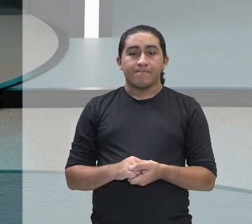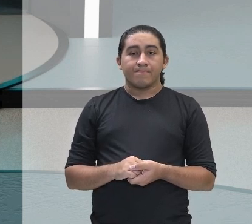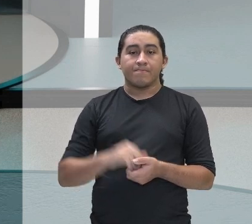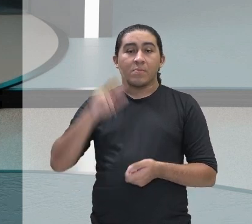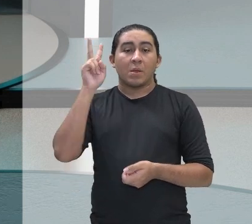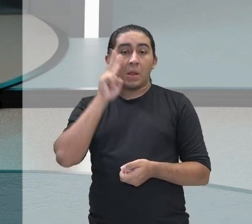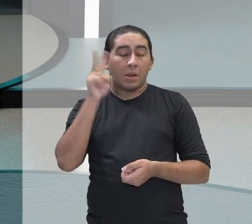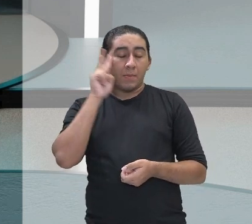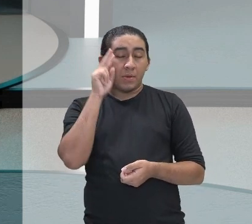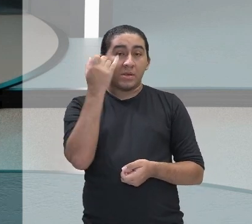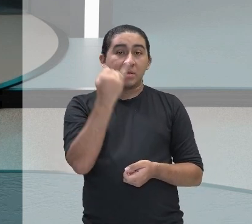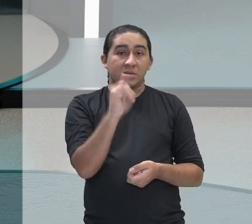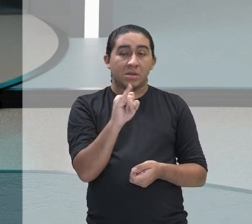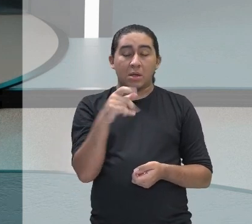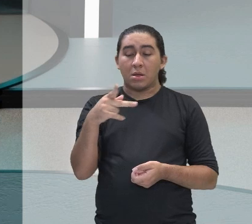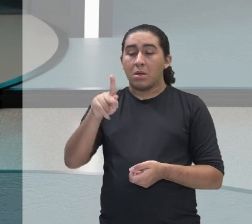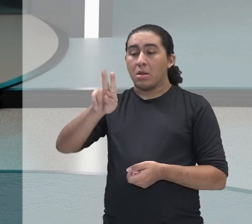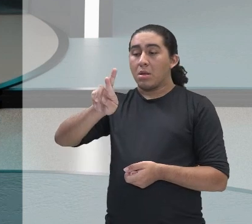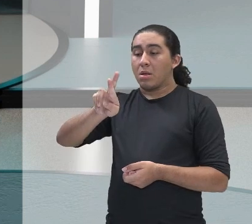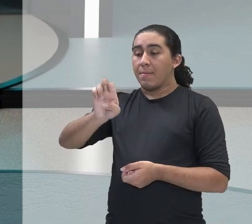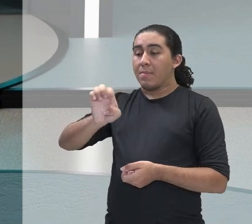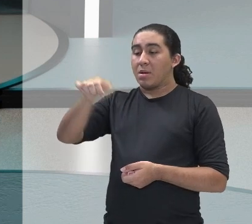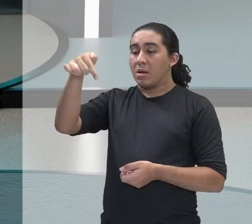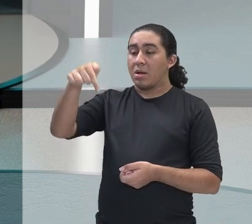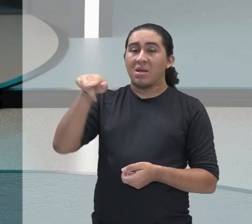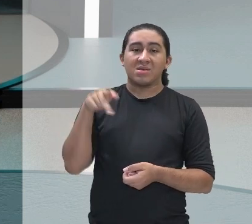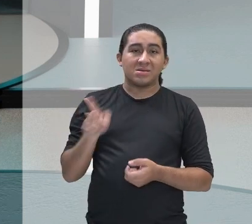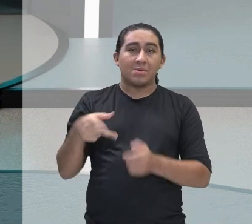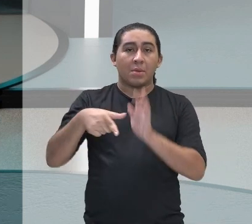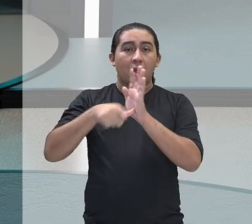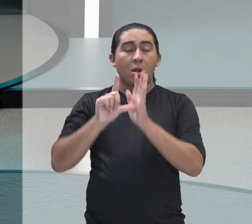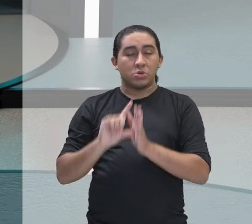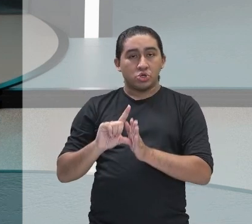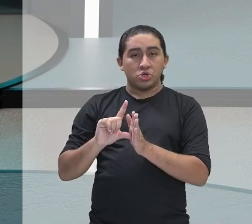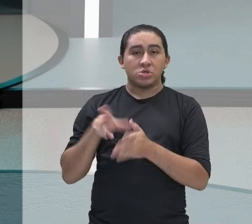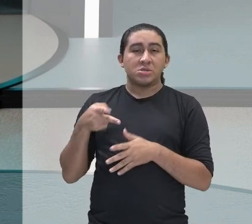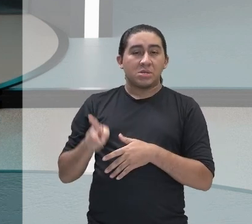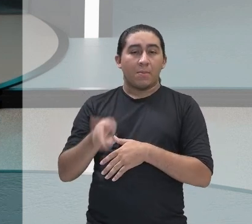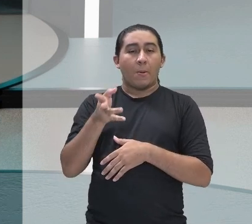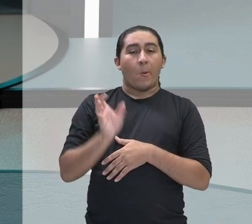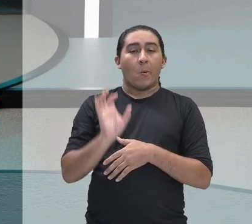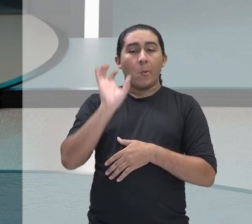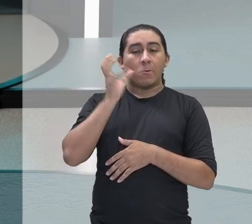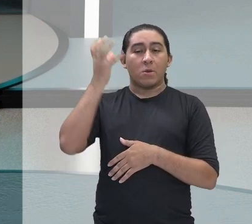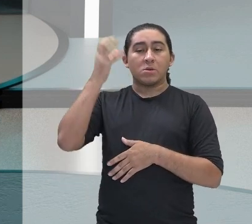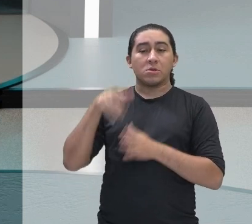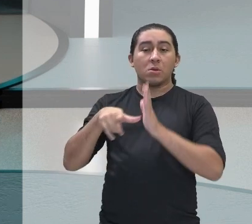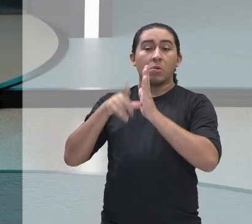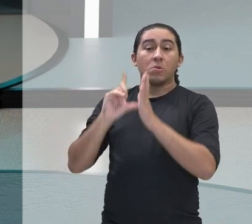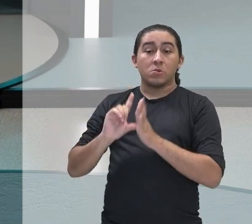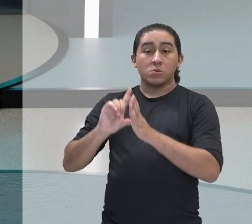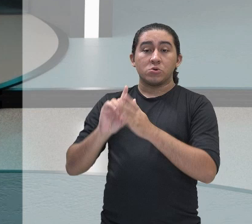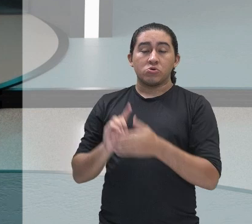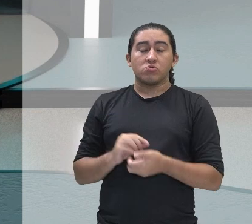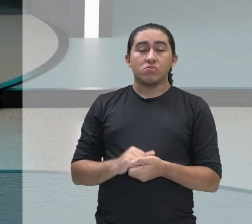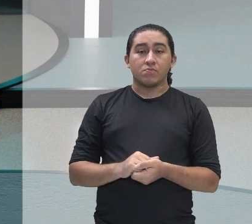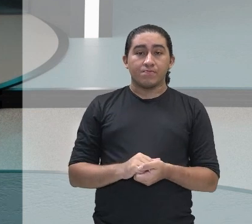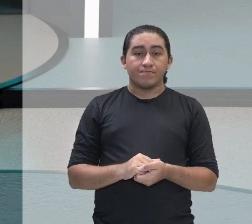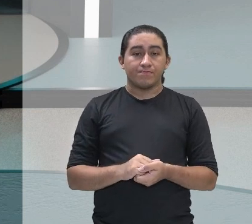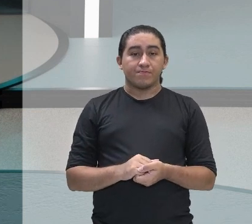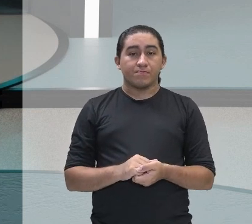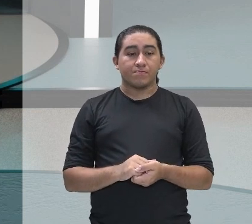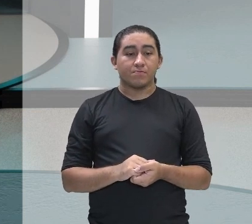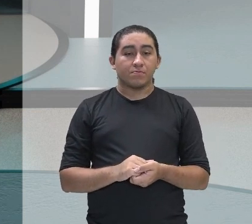pré sempre é antes, né? Sempre acontece antes. Então, pré, des e